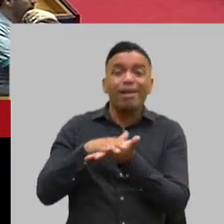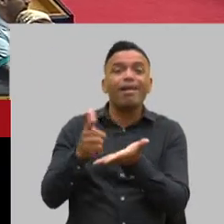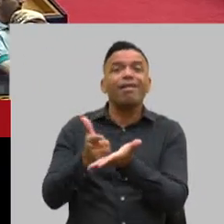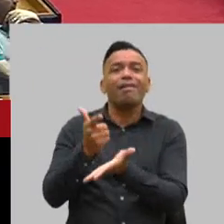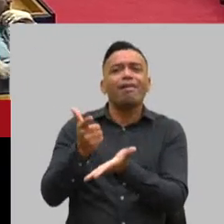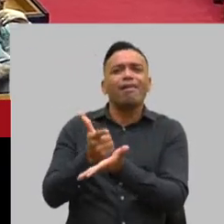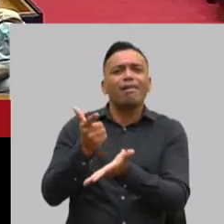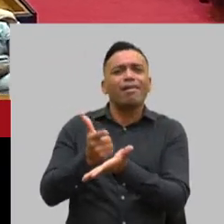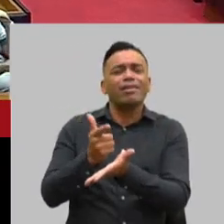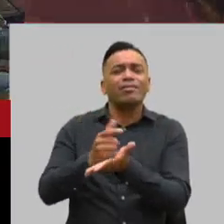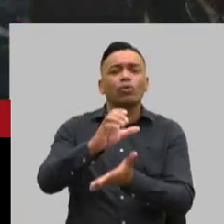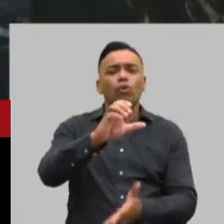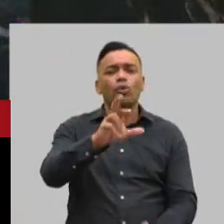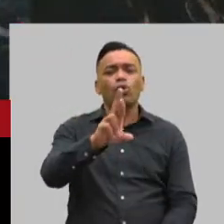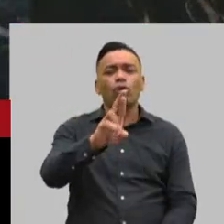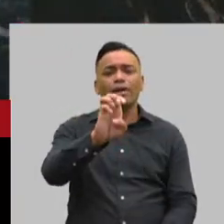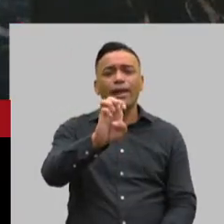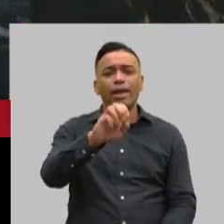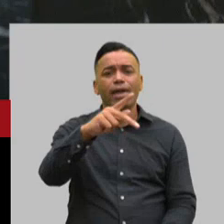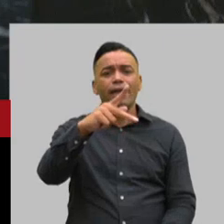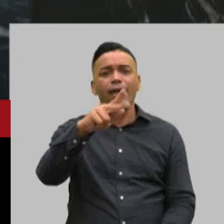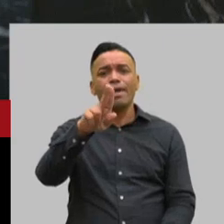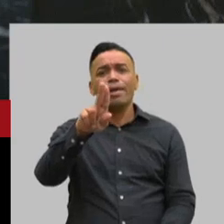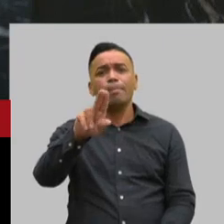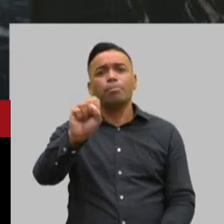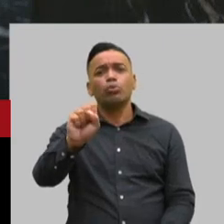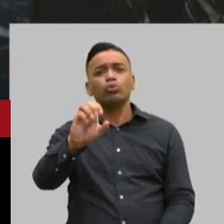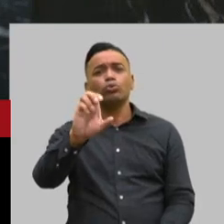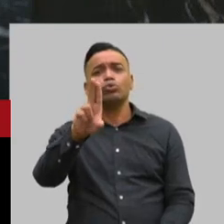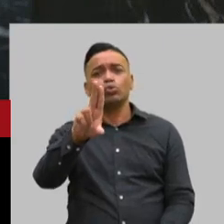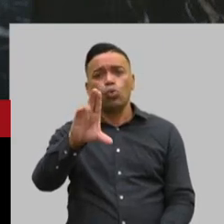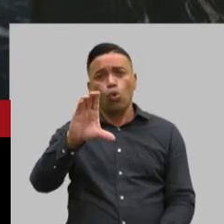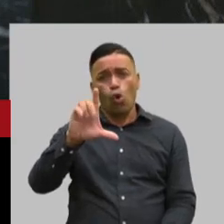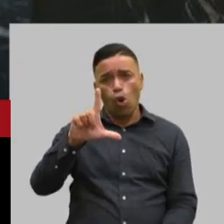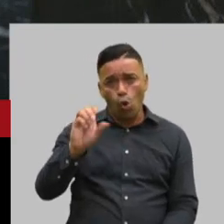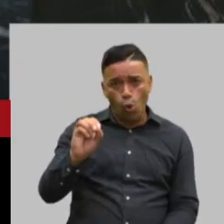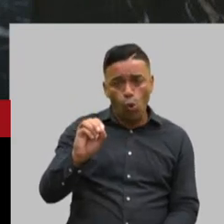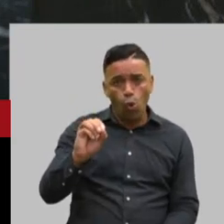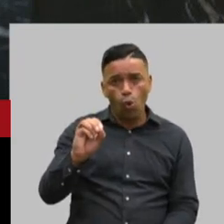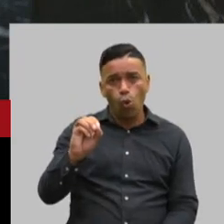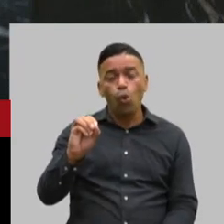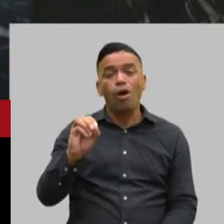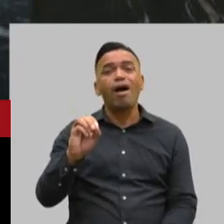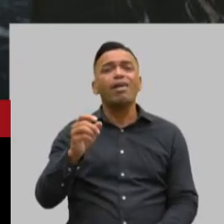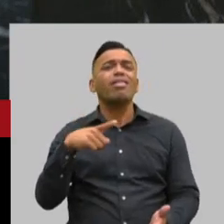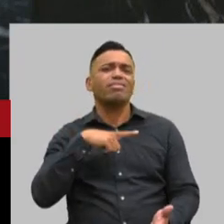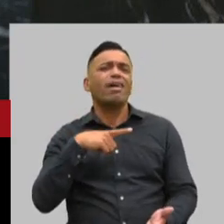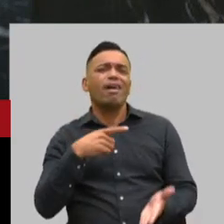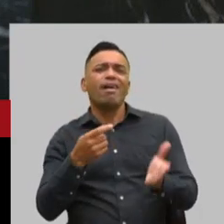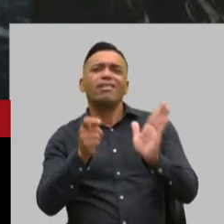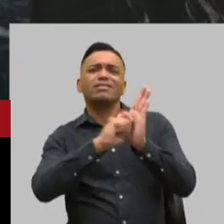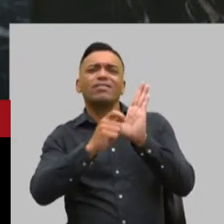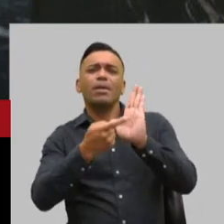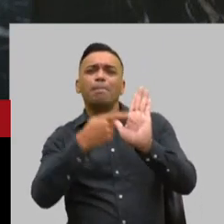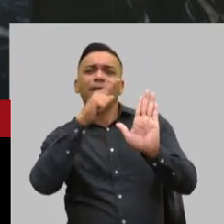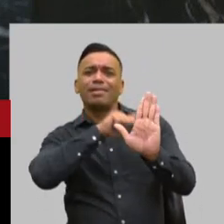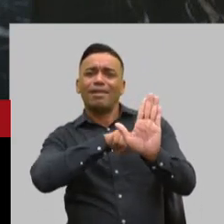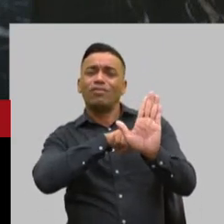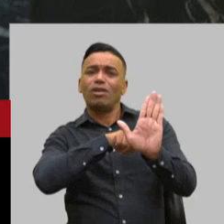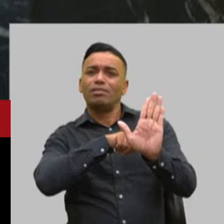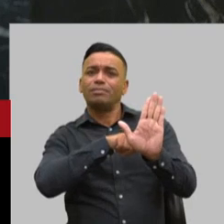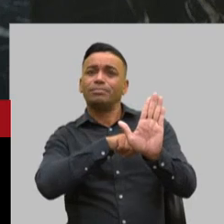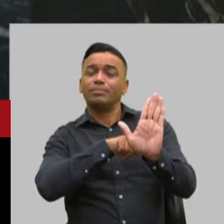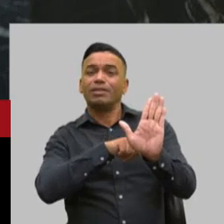chama Crepúsculo, e eu coloquei no meio desse livro uma metáfora: as chagas